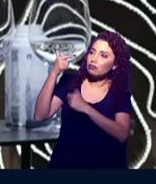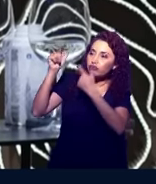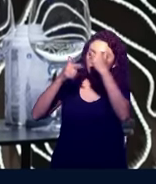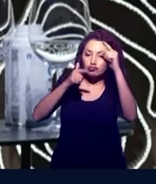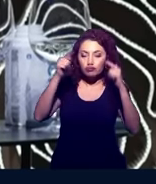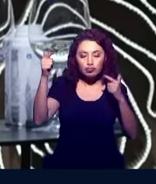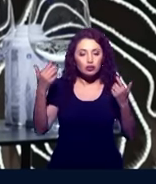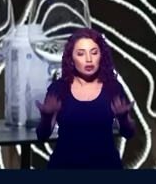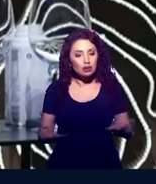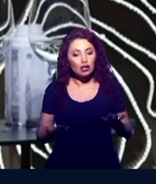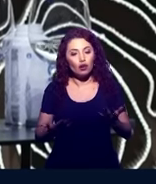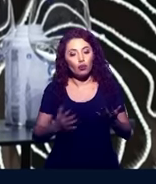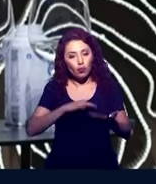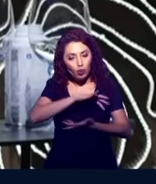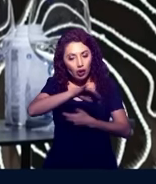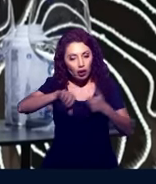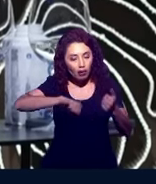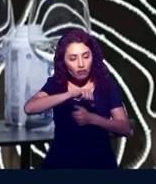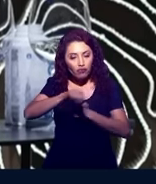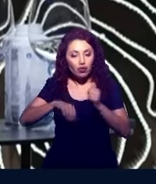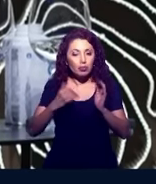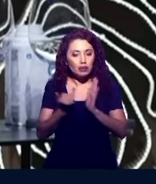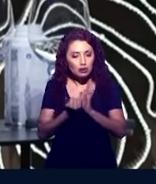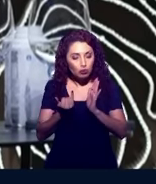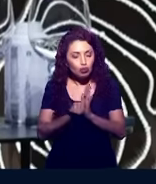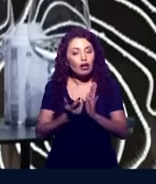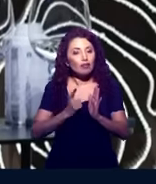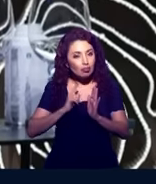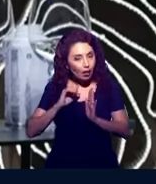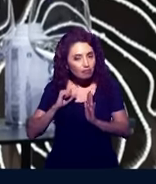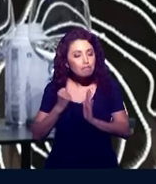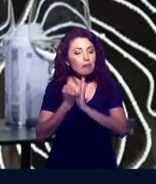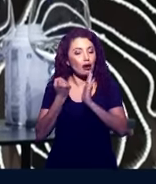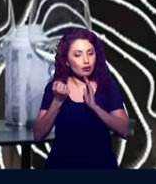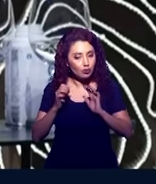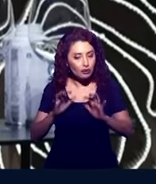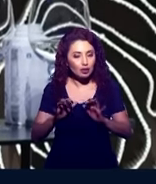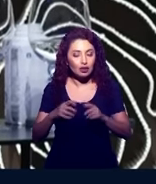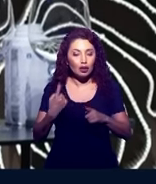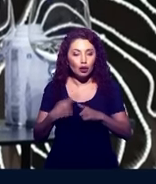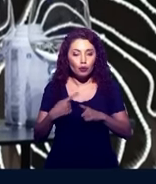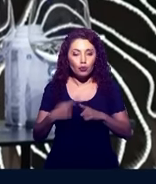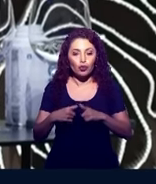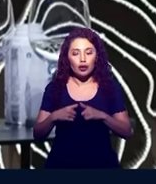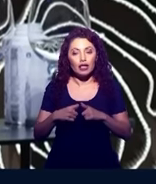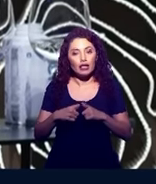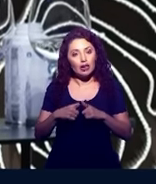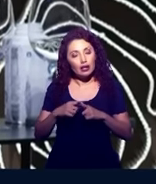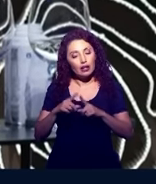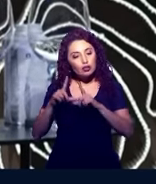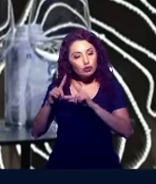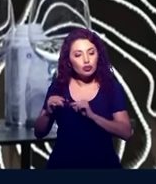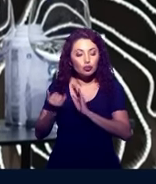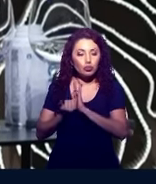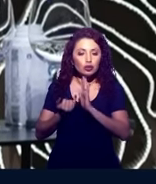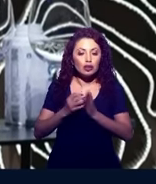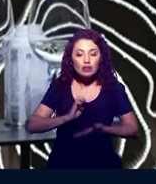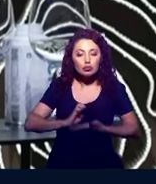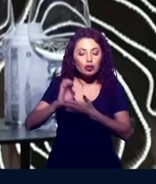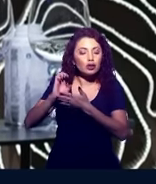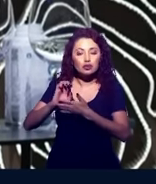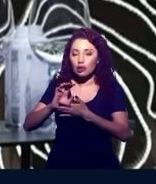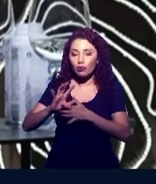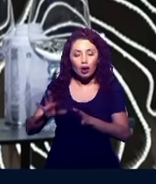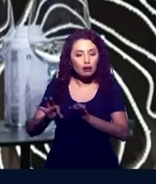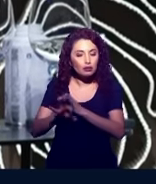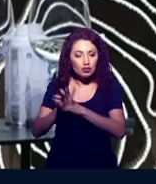tributária também terá um impacto importante Nisso porque a desoneração das exportações é definitiva hoje você sabe que